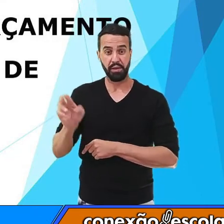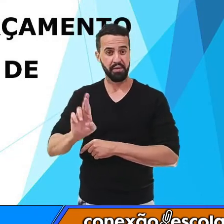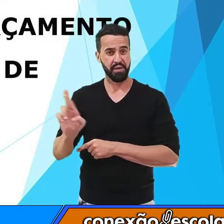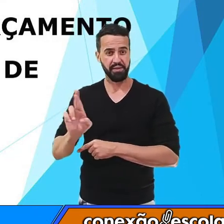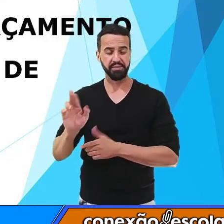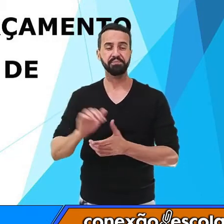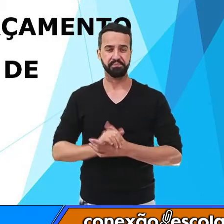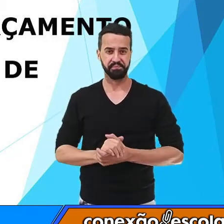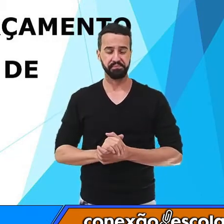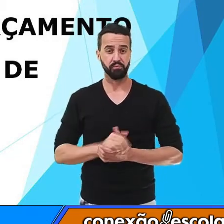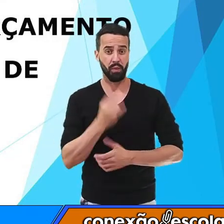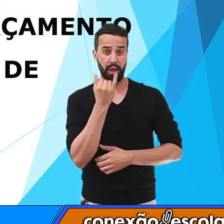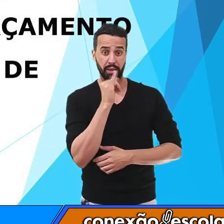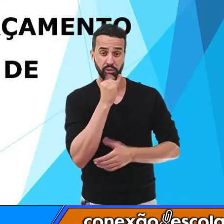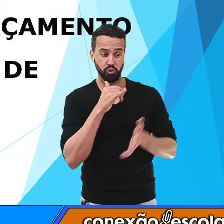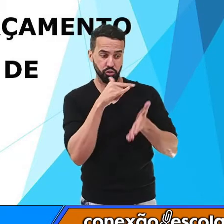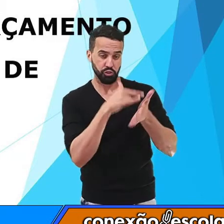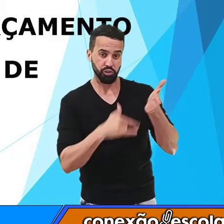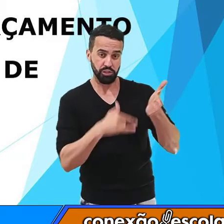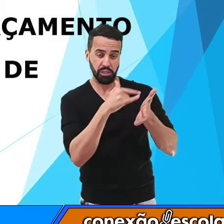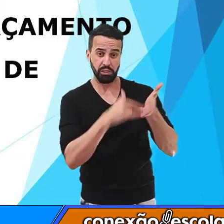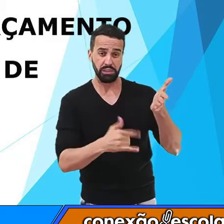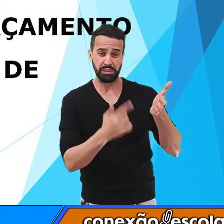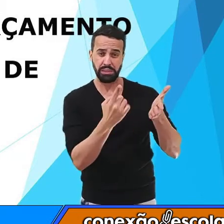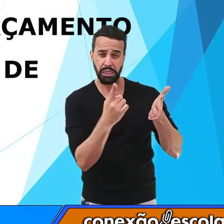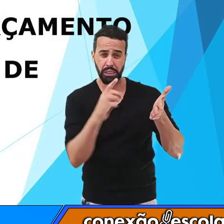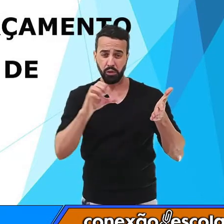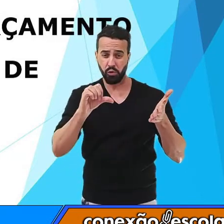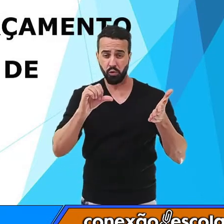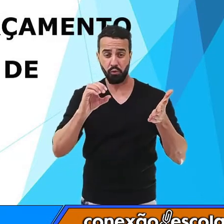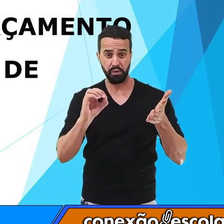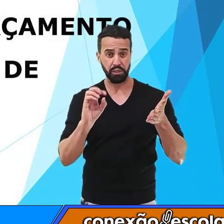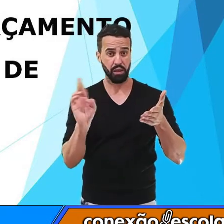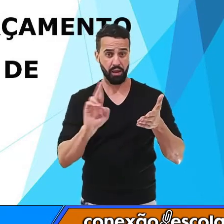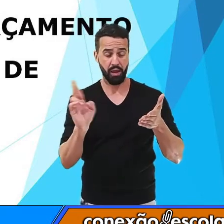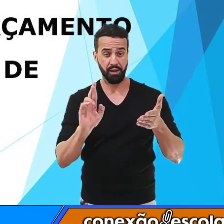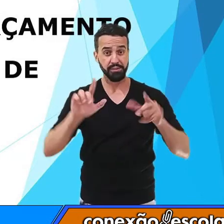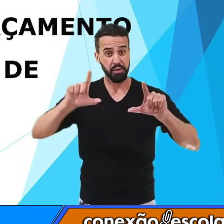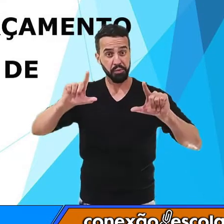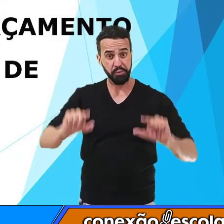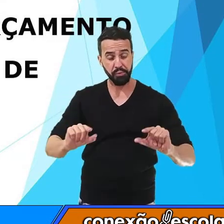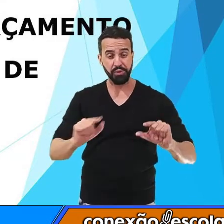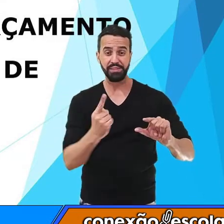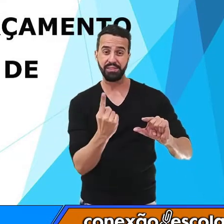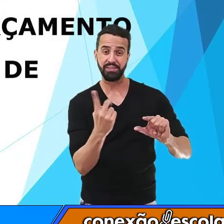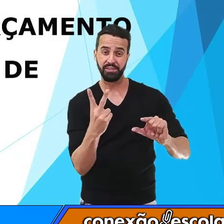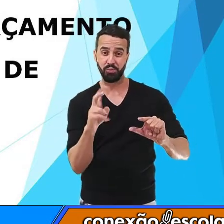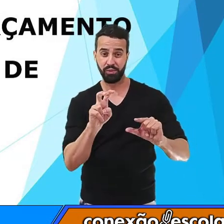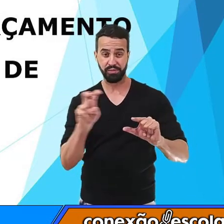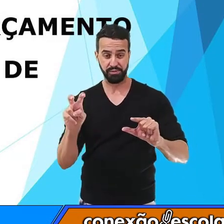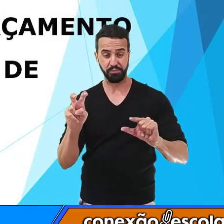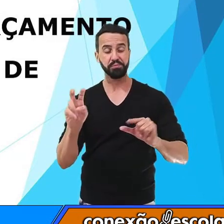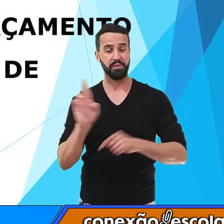a conta de energia elétrica, que era R$ 190, foi para R$